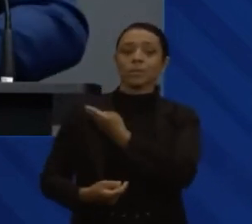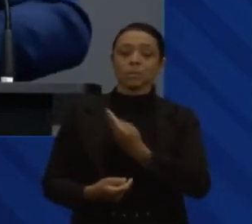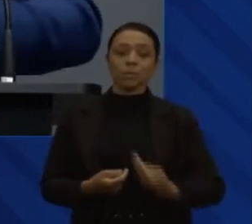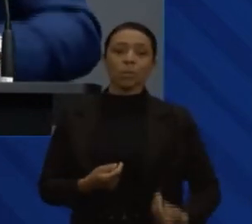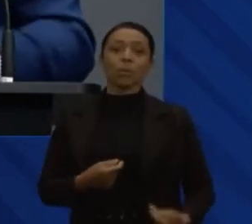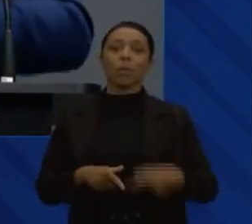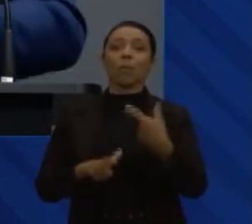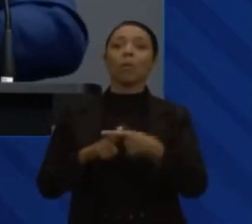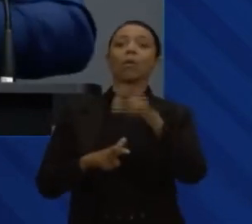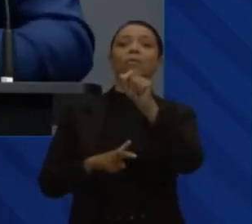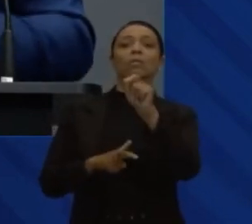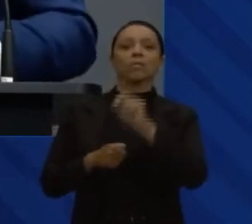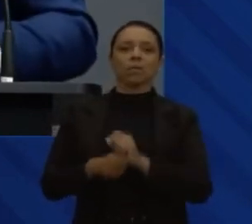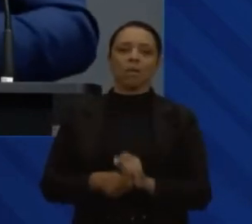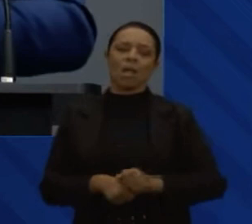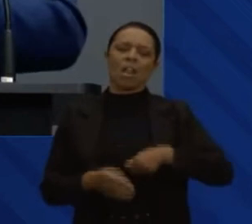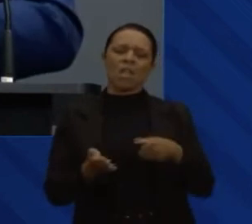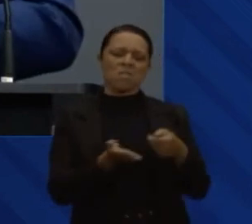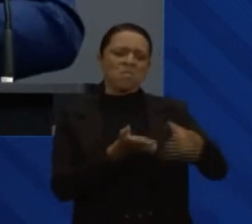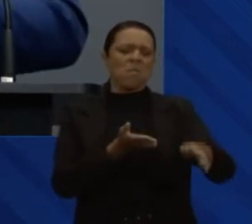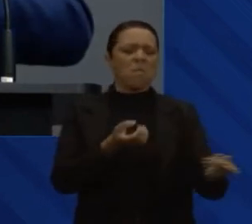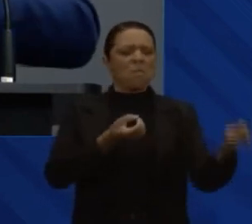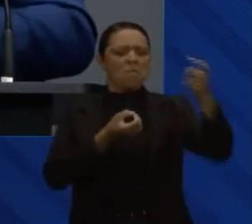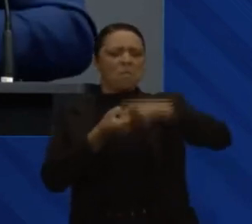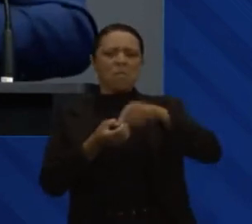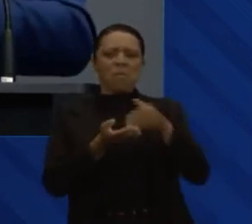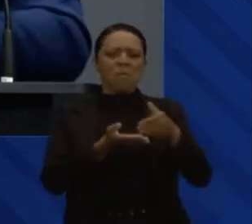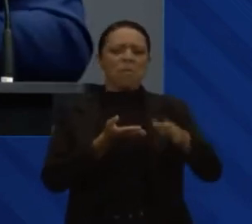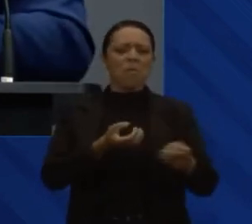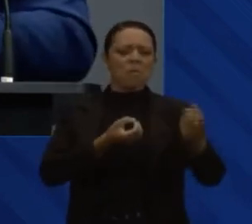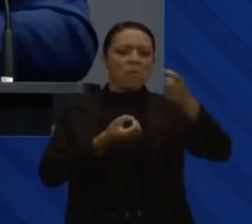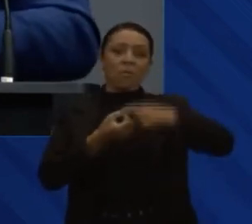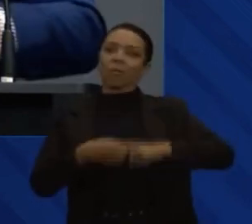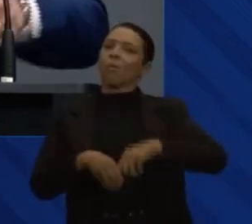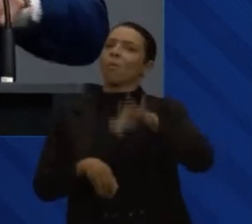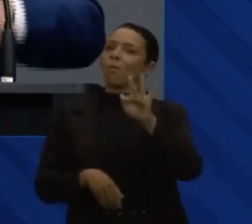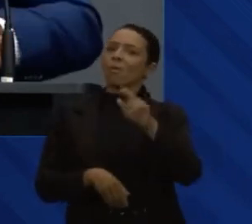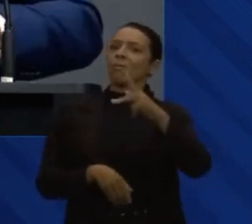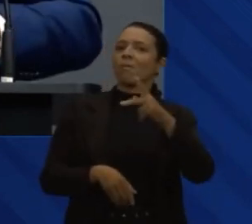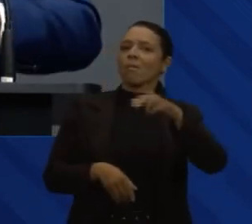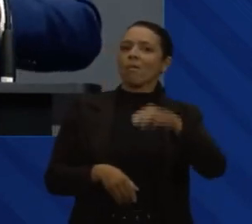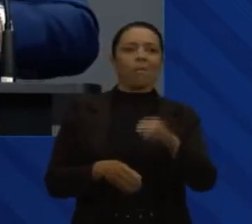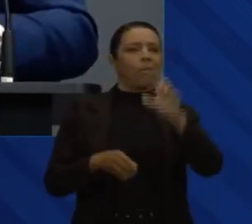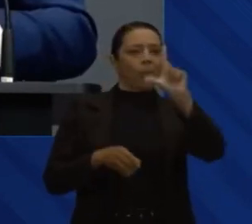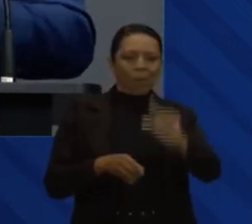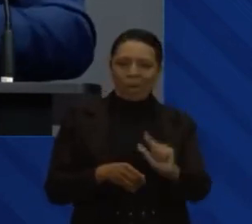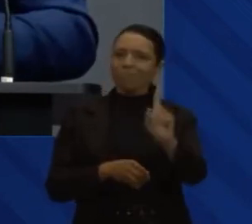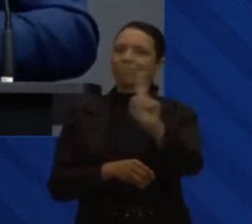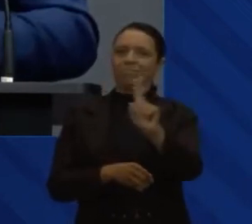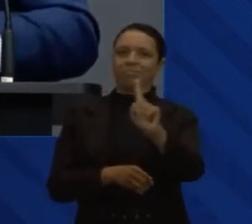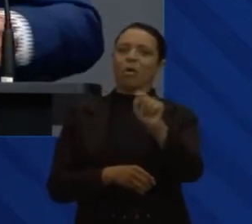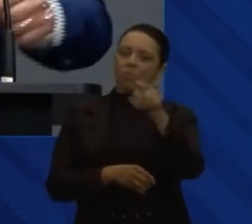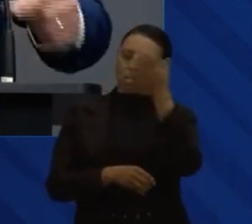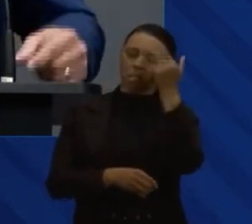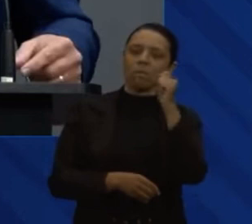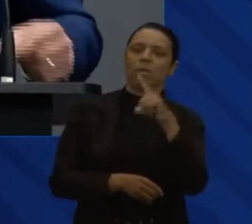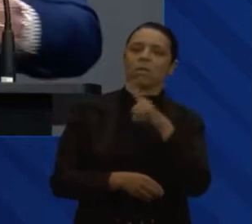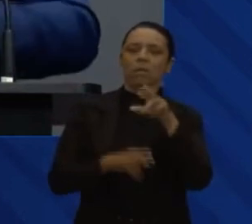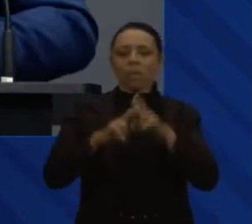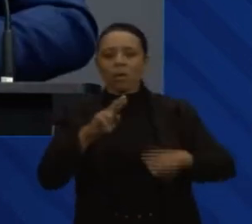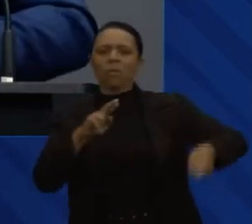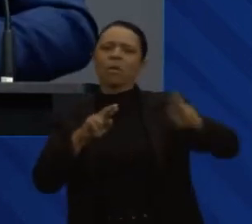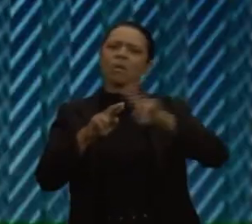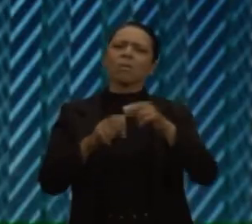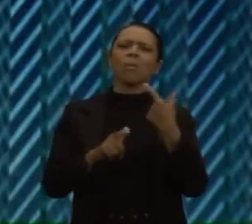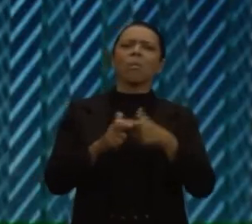demitiu voltou demitiu voltou ora o fpm não caiu e eu provei na época e evidente que se você sabia que haveria uma recuperação para quem demitir e